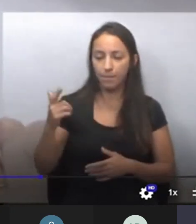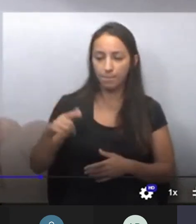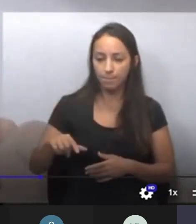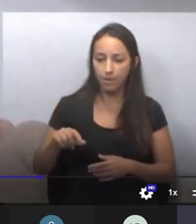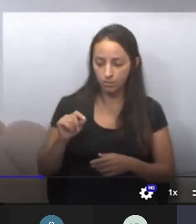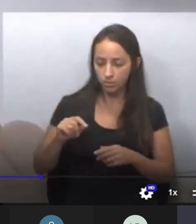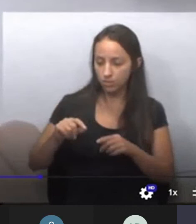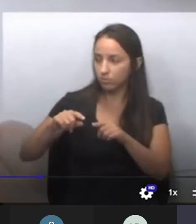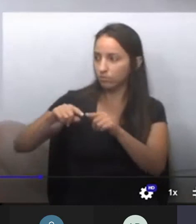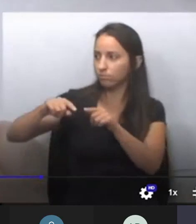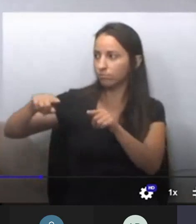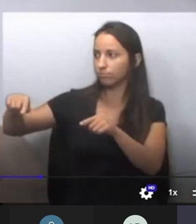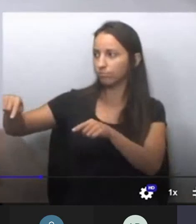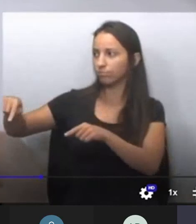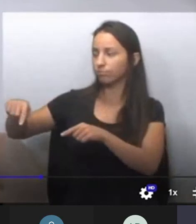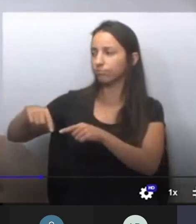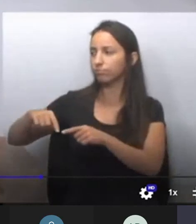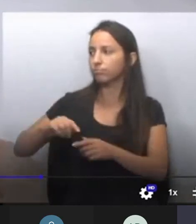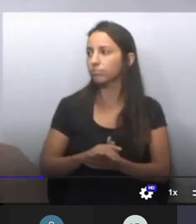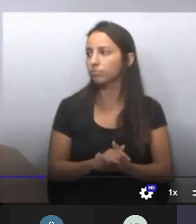a parte superior